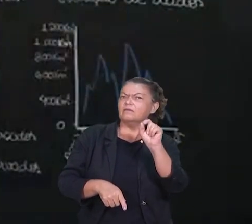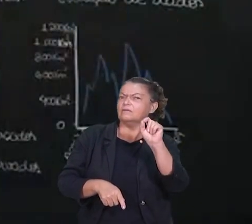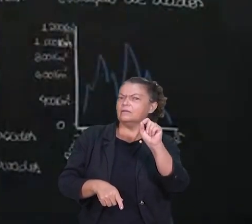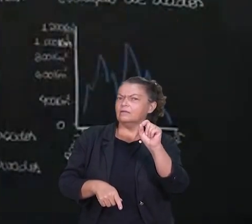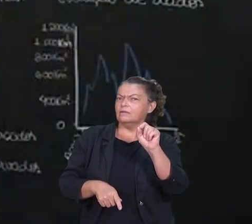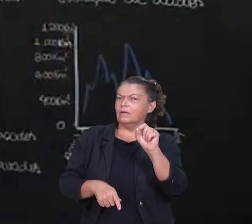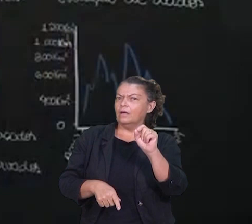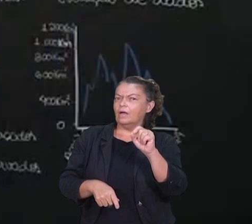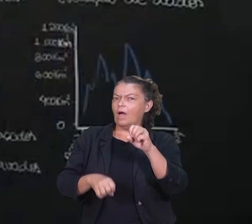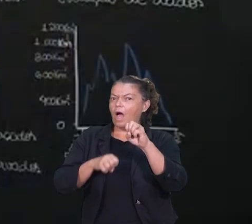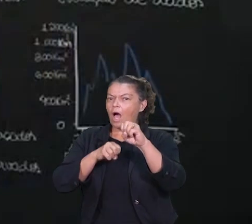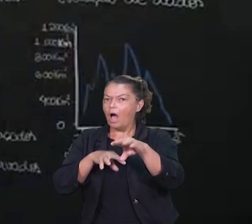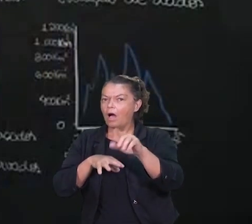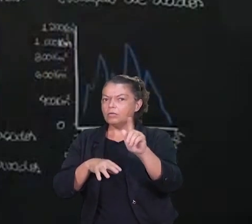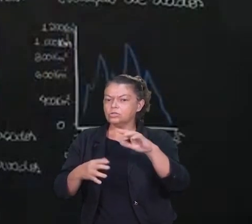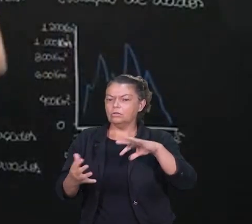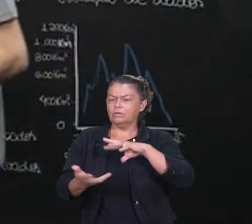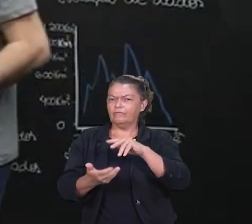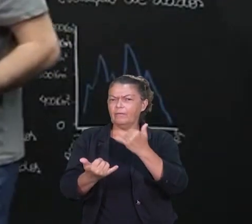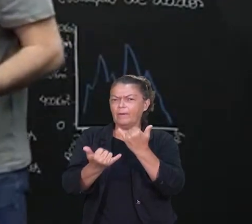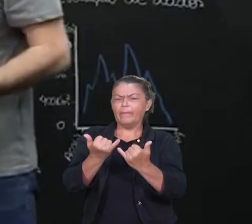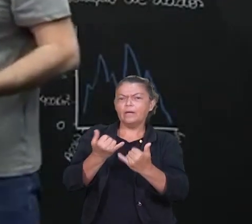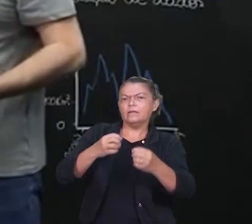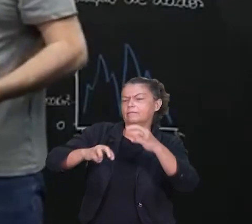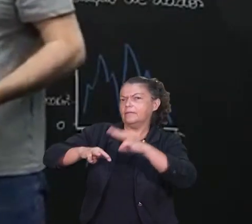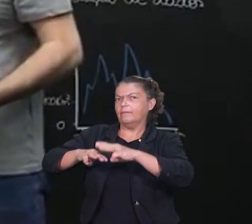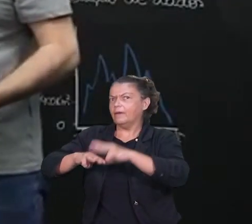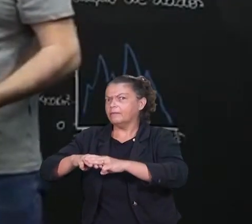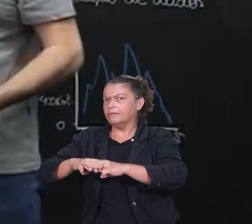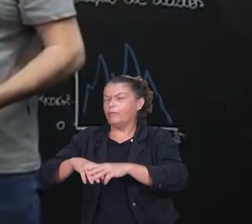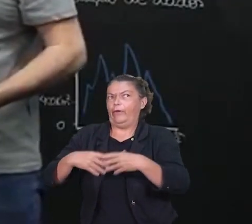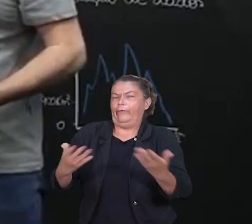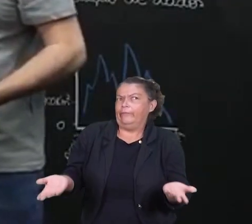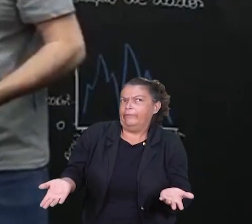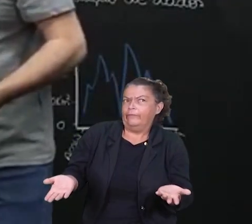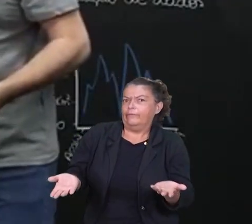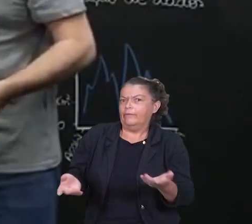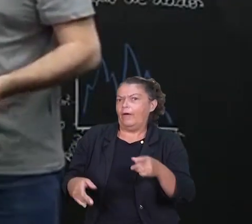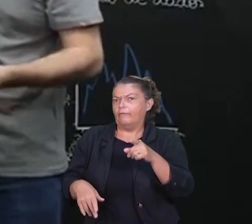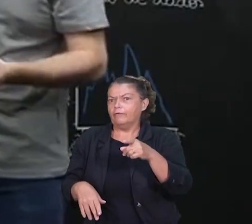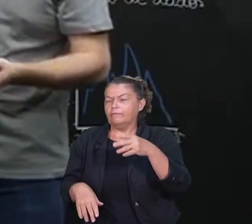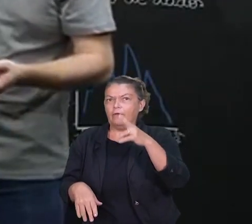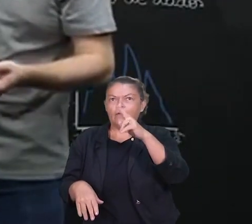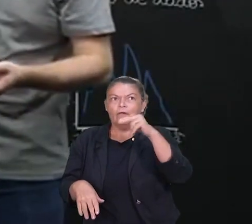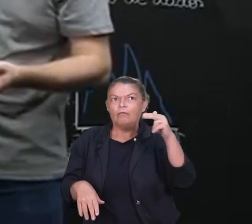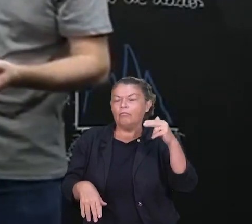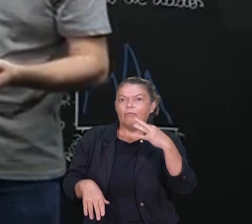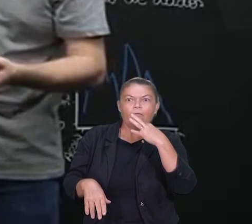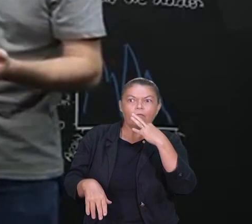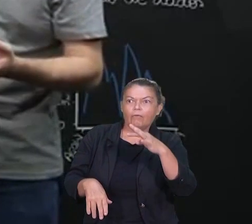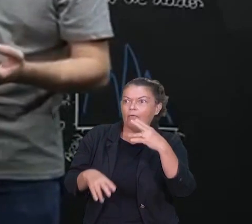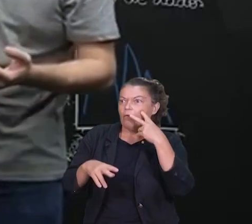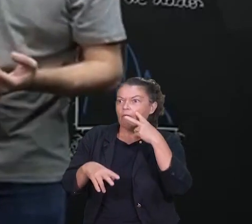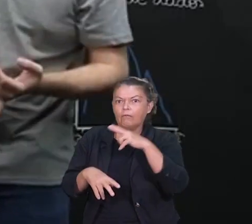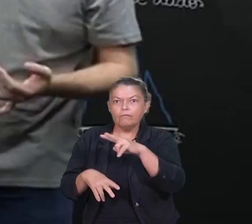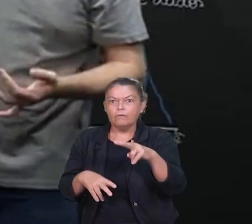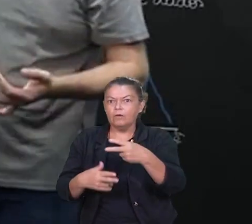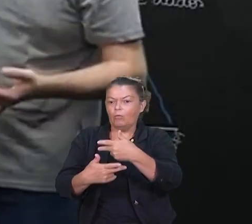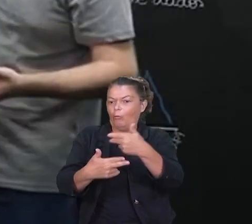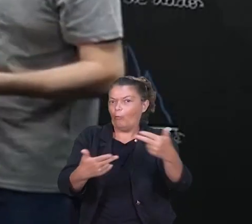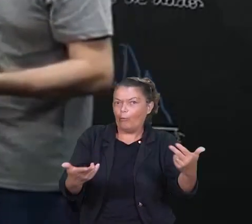aula de geografia? Mas isso parece matemática. Ué, vai dizer que você nunca viu um monte de